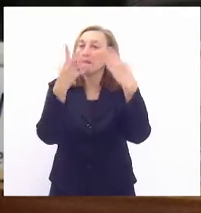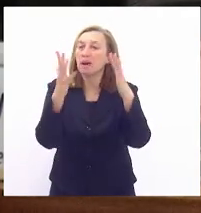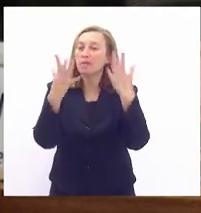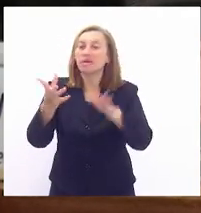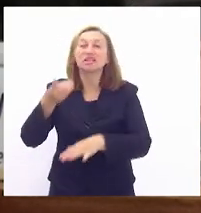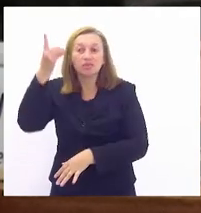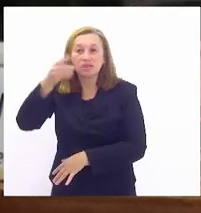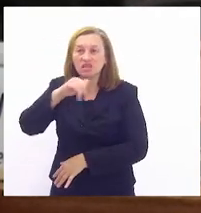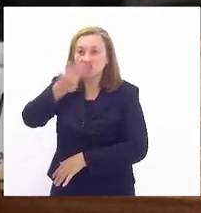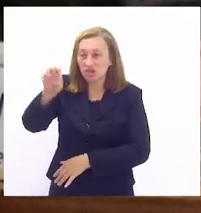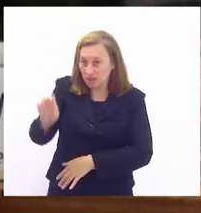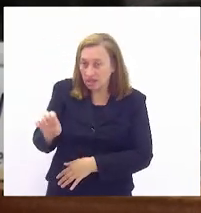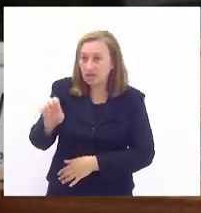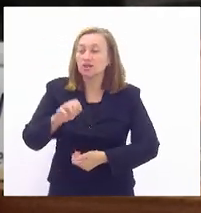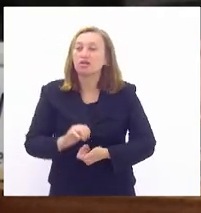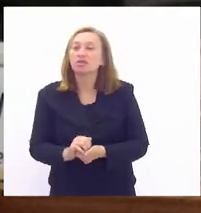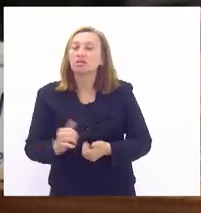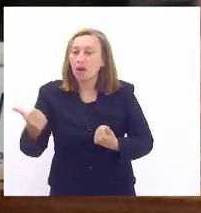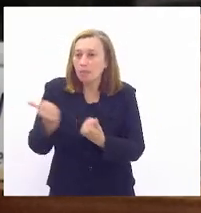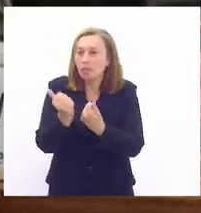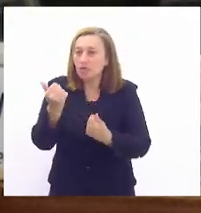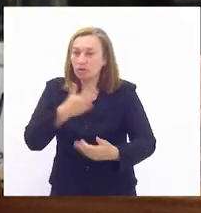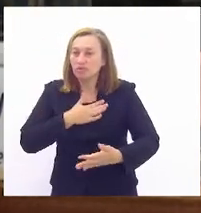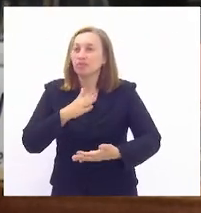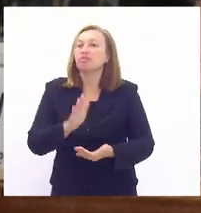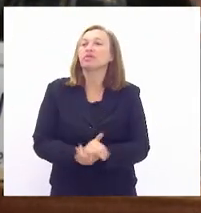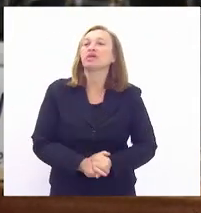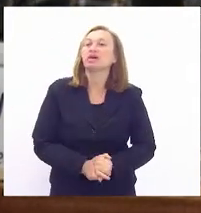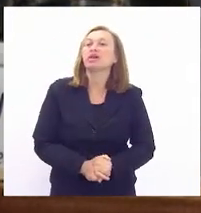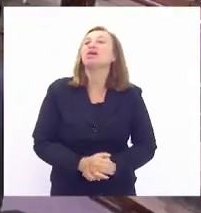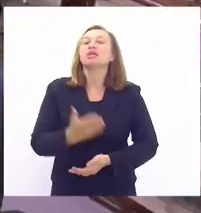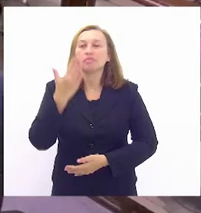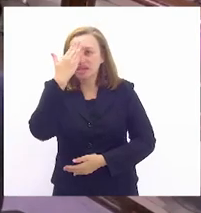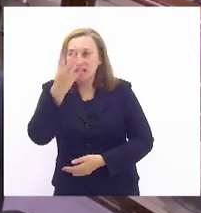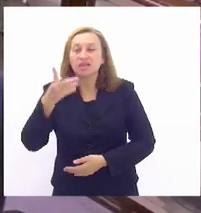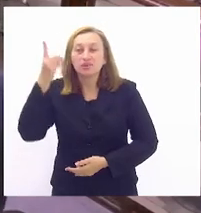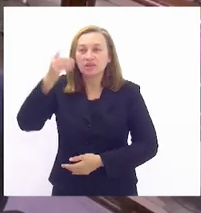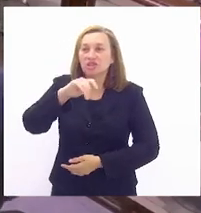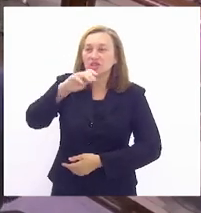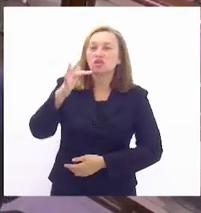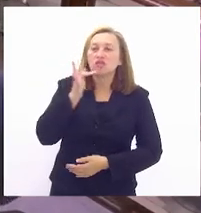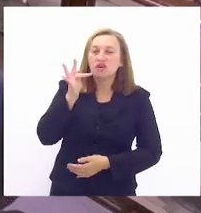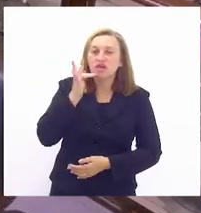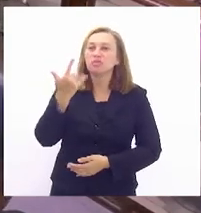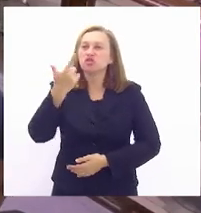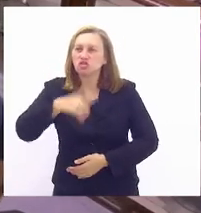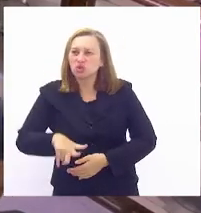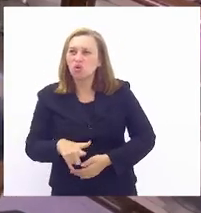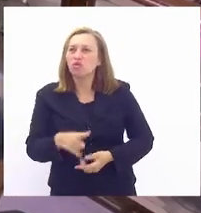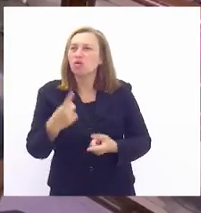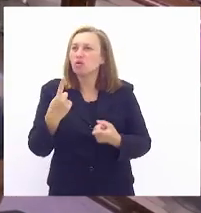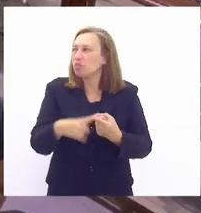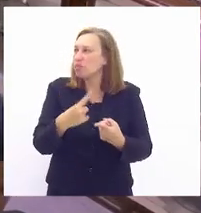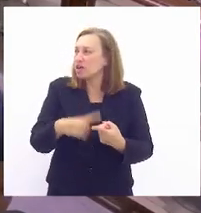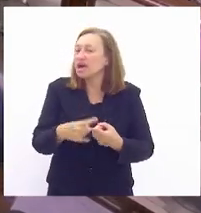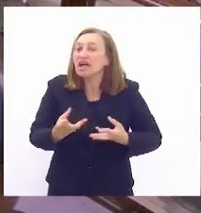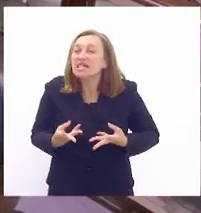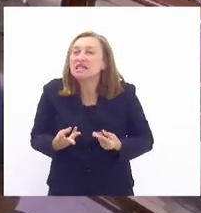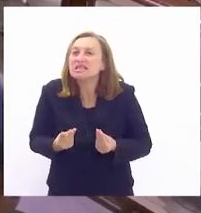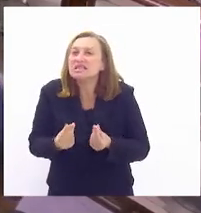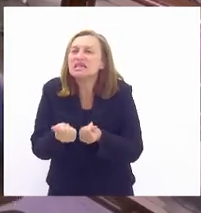deputado Jair, conta com o meu voto. Obrigado, deputado Jorge Felipe, mais uma vez, por ter